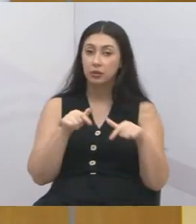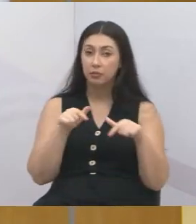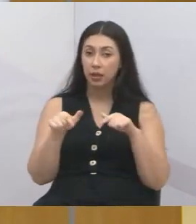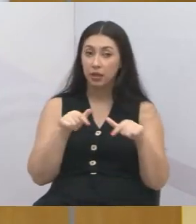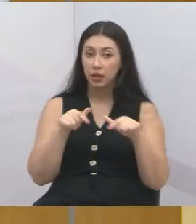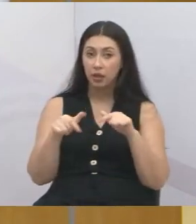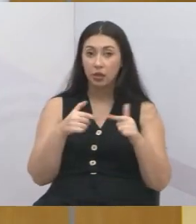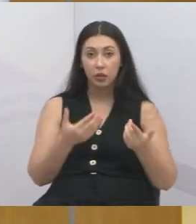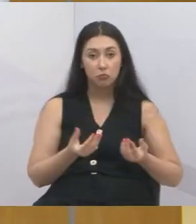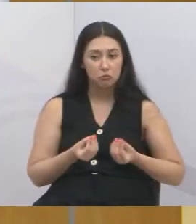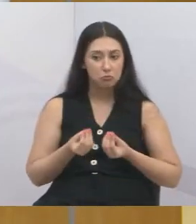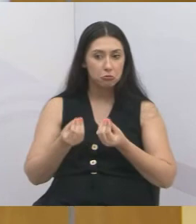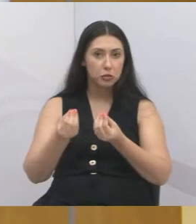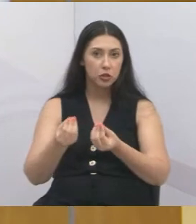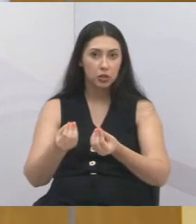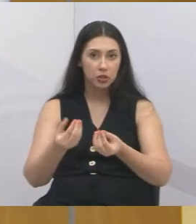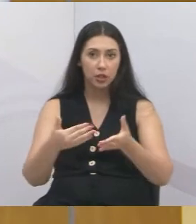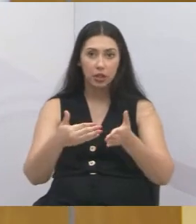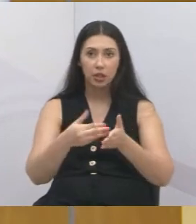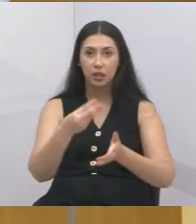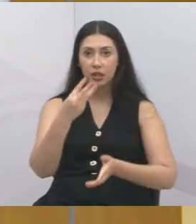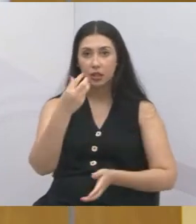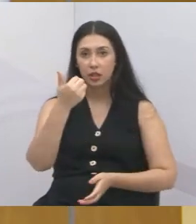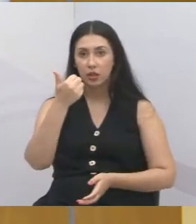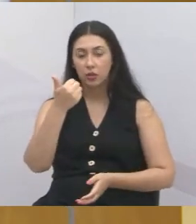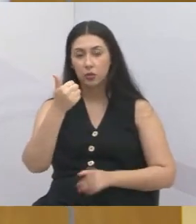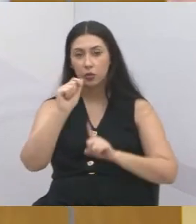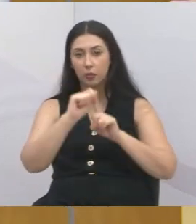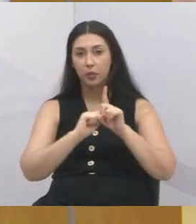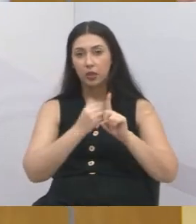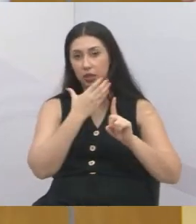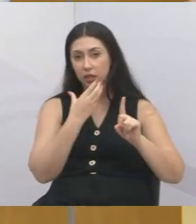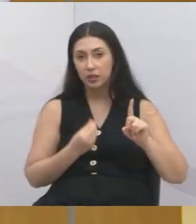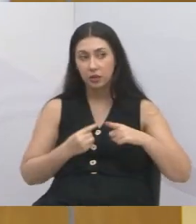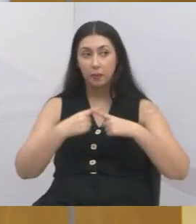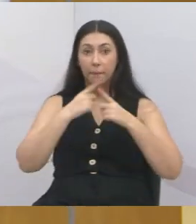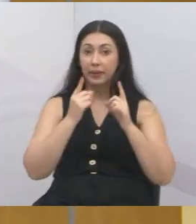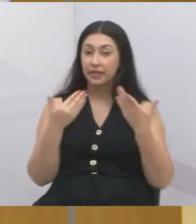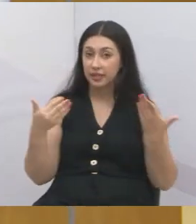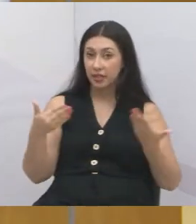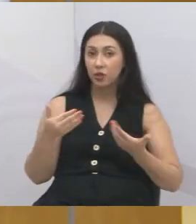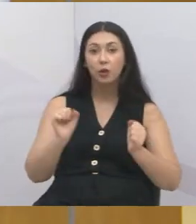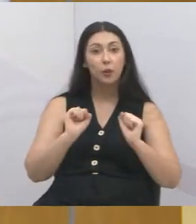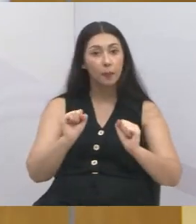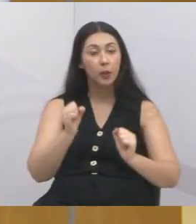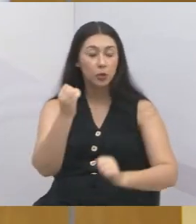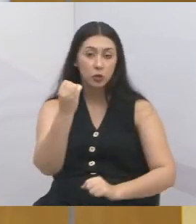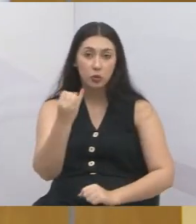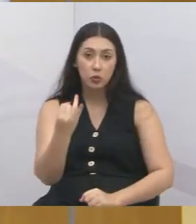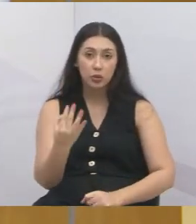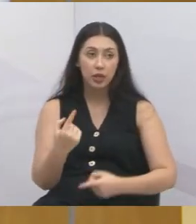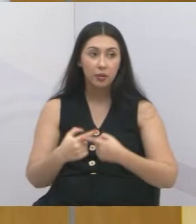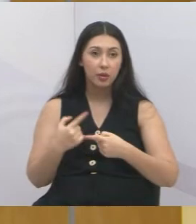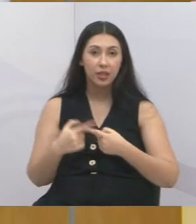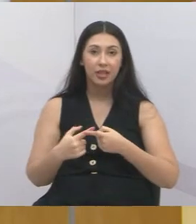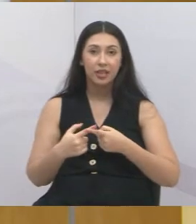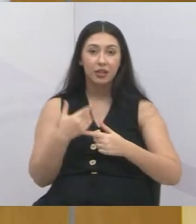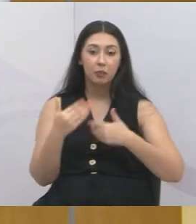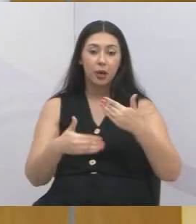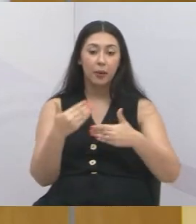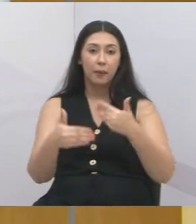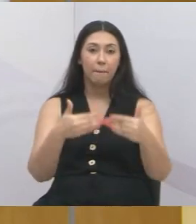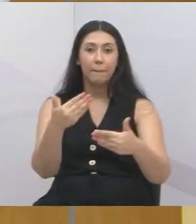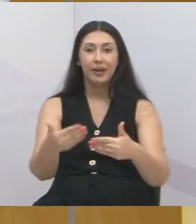dando a contribuição até 31 de dezembro, mas agora sendo computado. Senão, com o passar do tempo, nós vamos ter essa